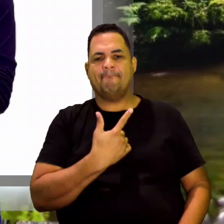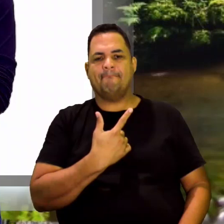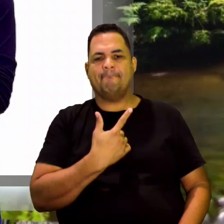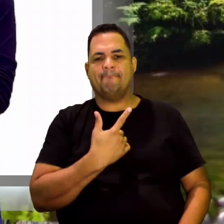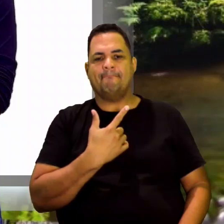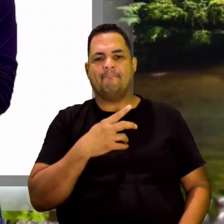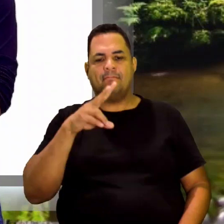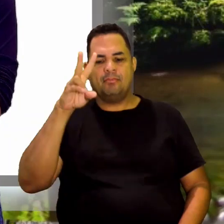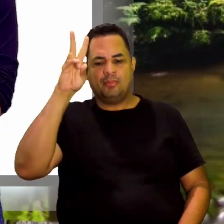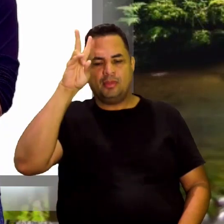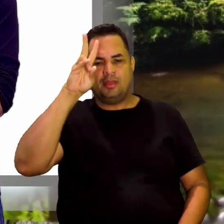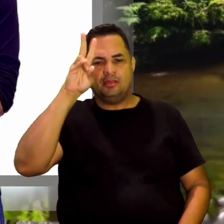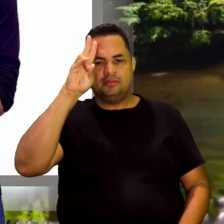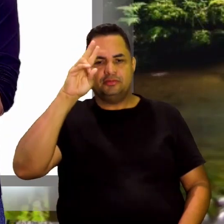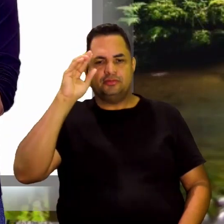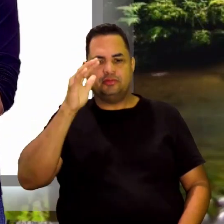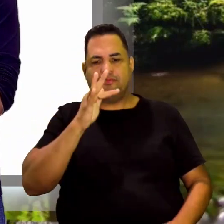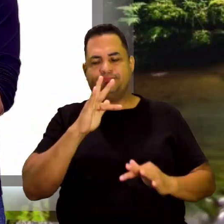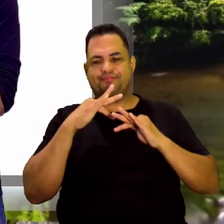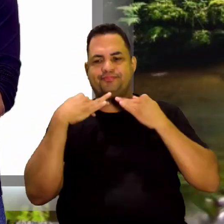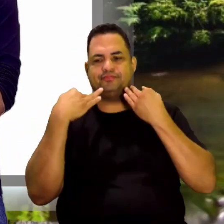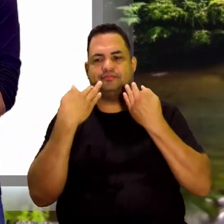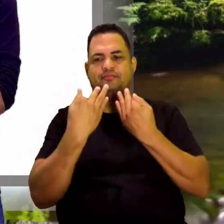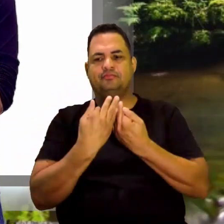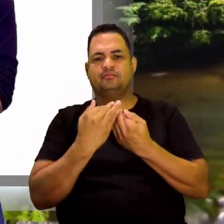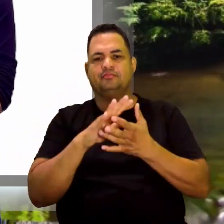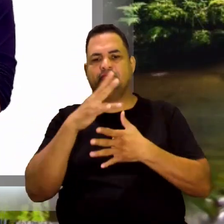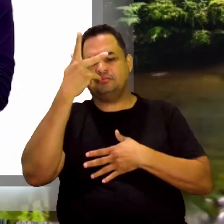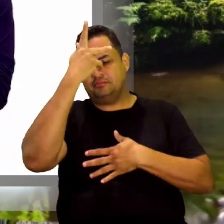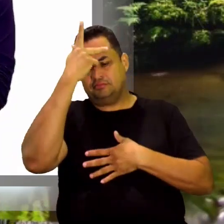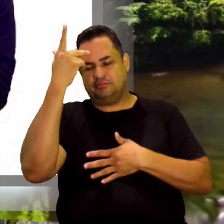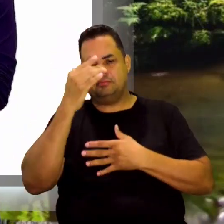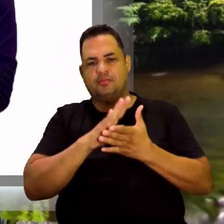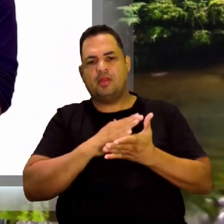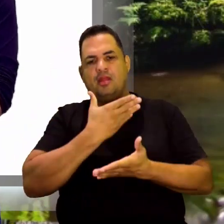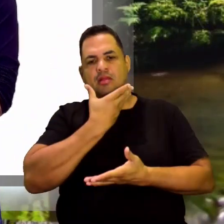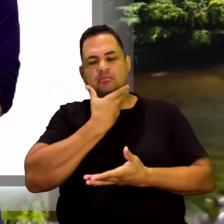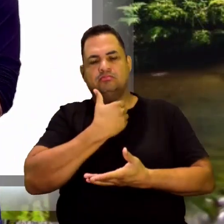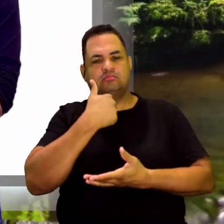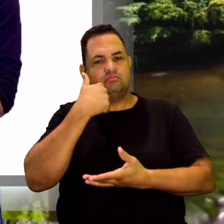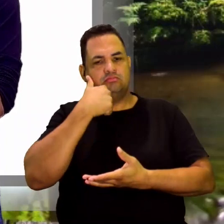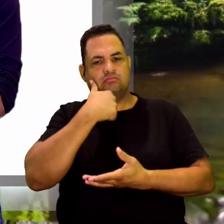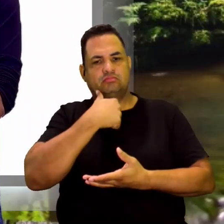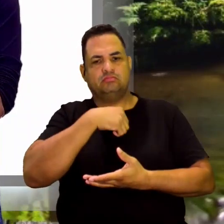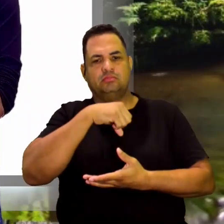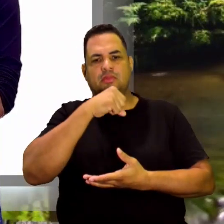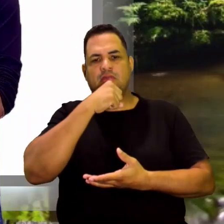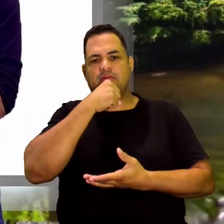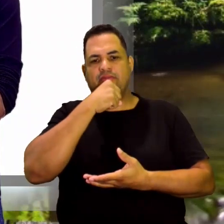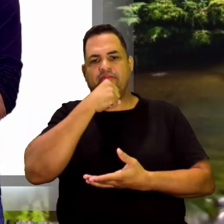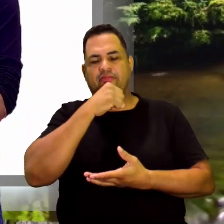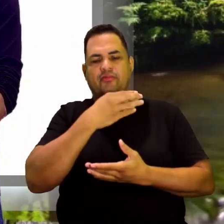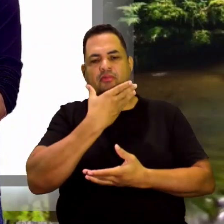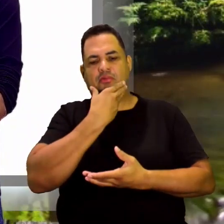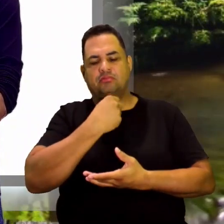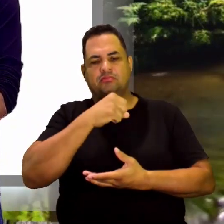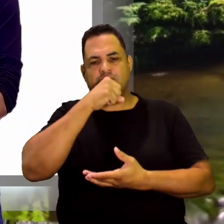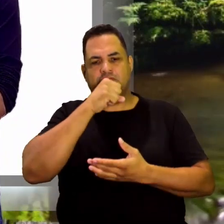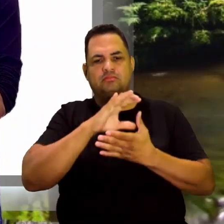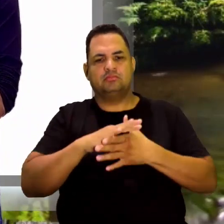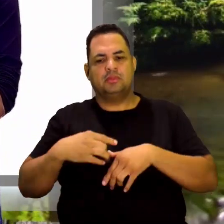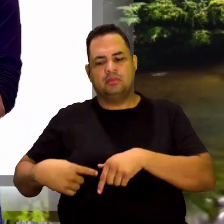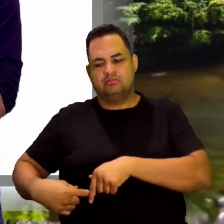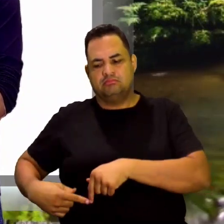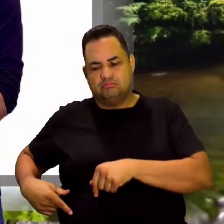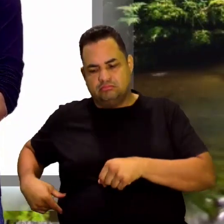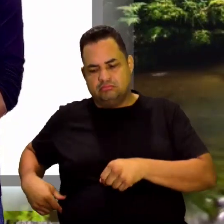no seu histórico familiar. Né? Exatamente. Pessoa, o avô, bisavô que teve câncer no intestino, aí o outro teve câncer lá no